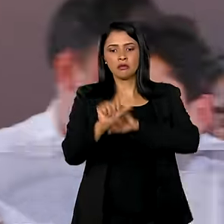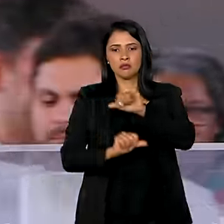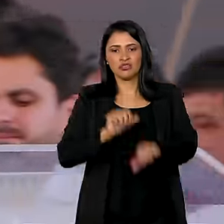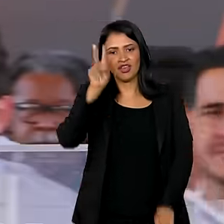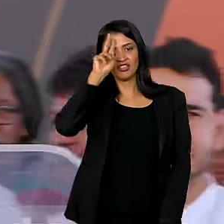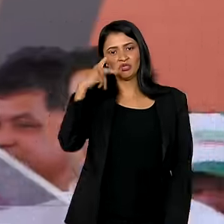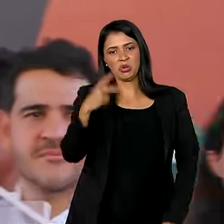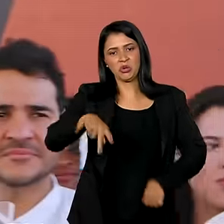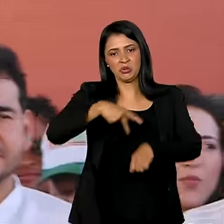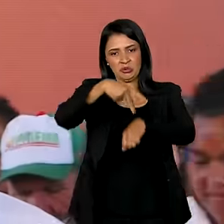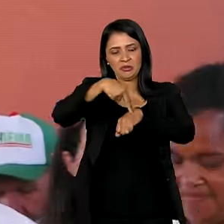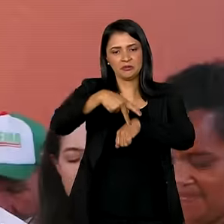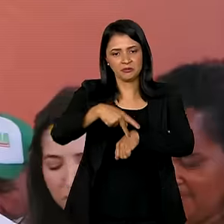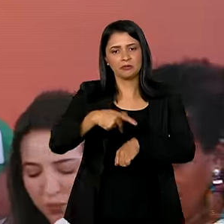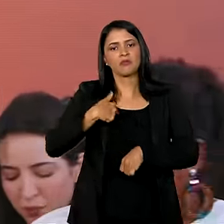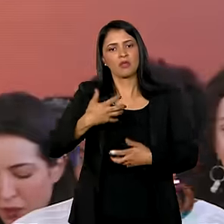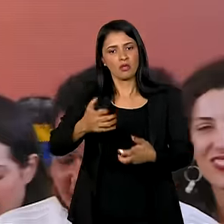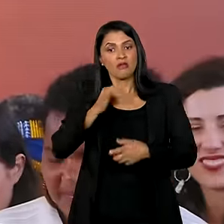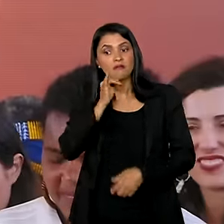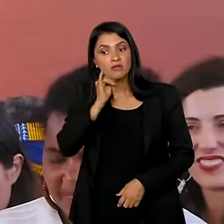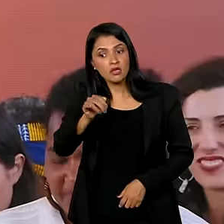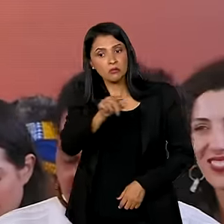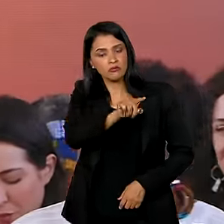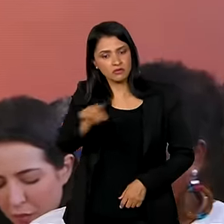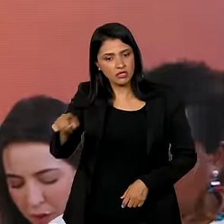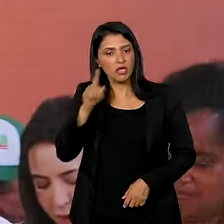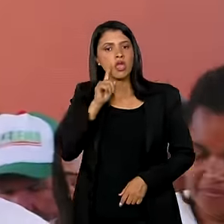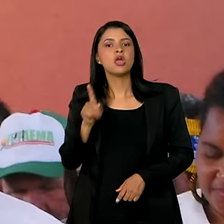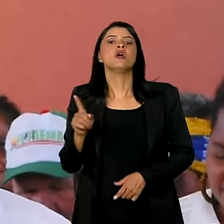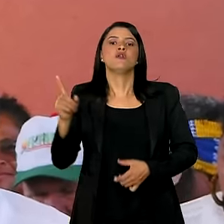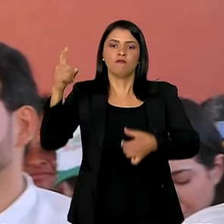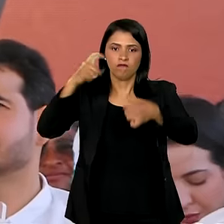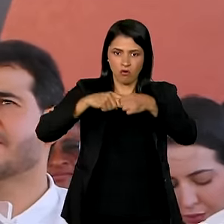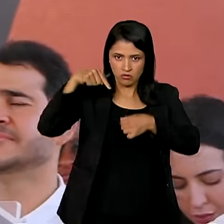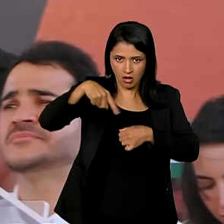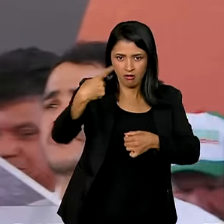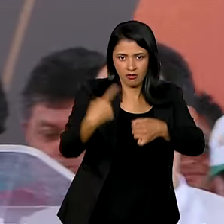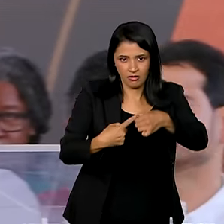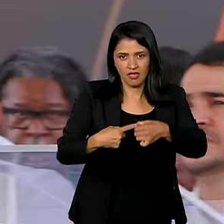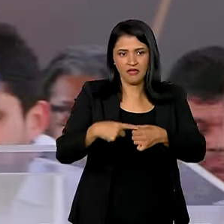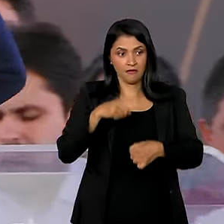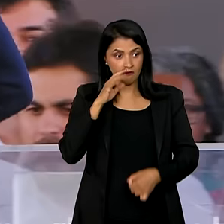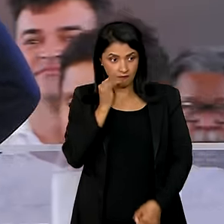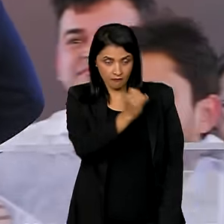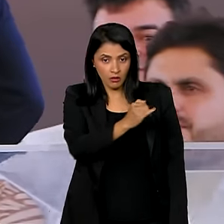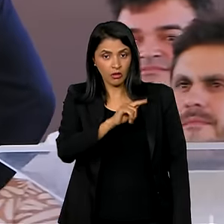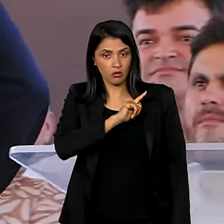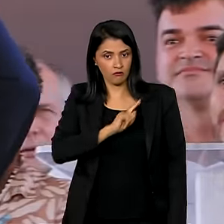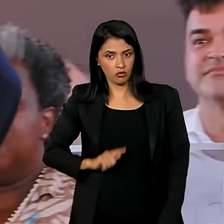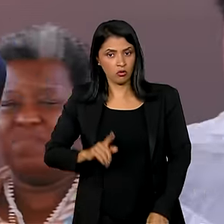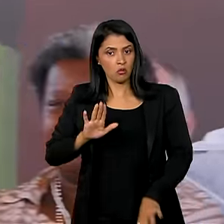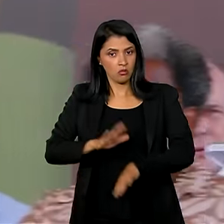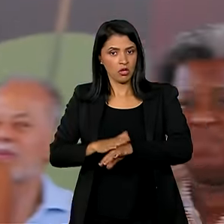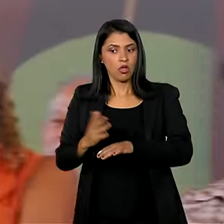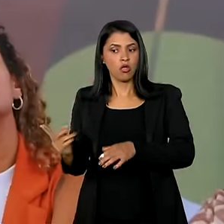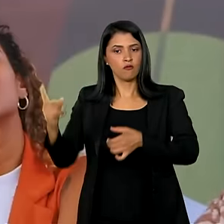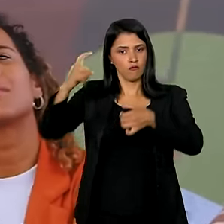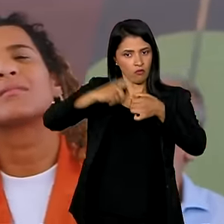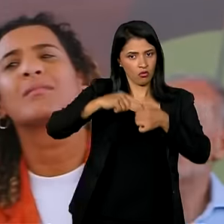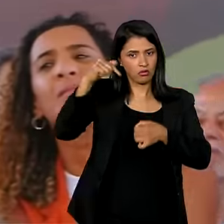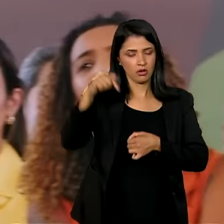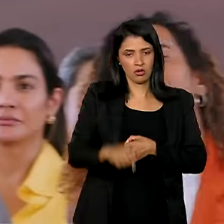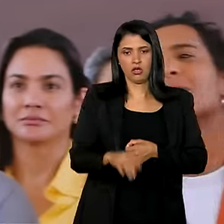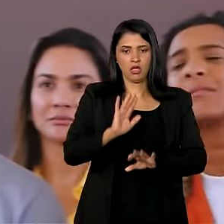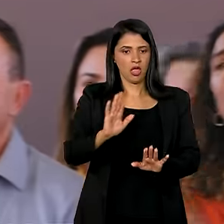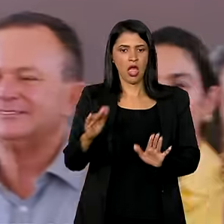desse país. E eu quero dizer para vocês que eu vou votar aqui em Alcântara, governador. Mas quando eu votar, eu não quero